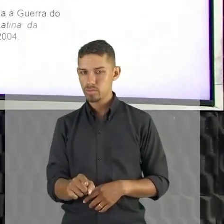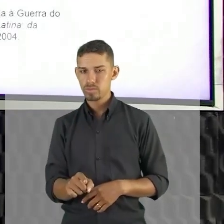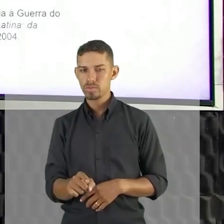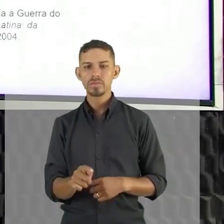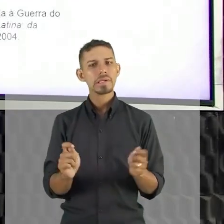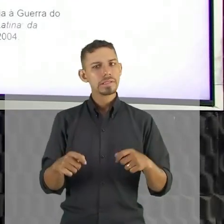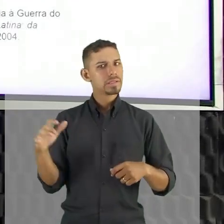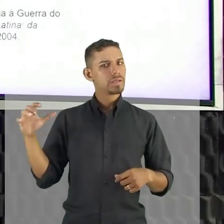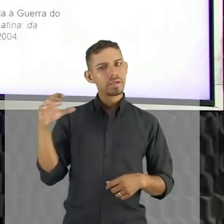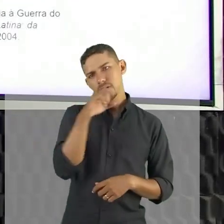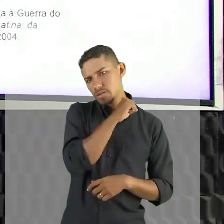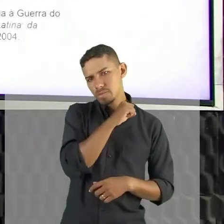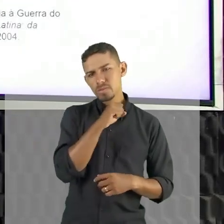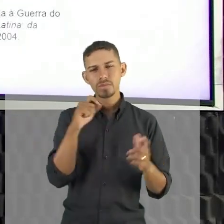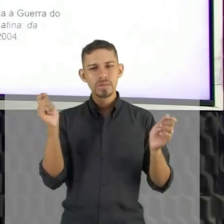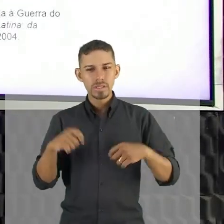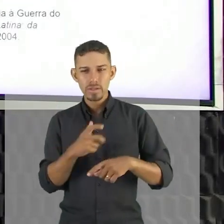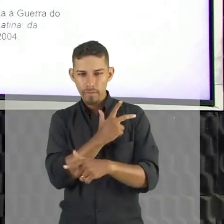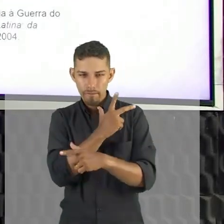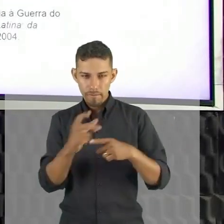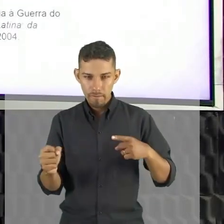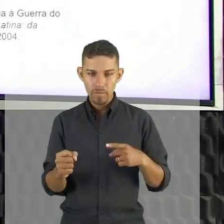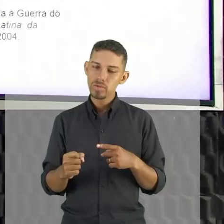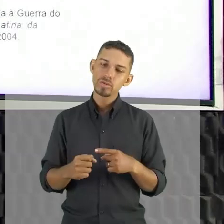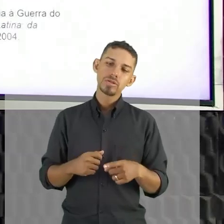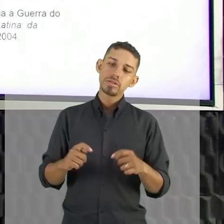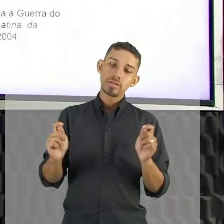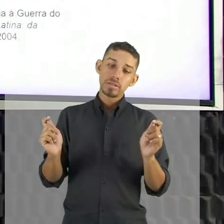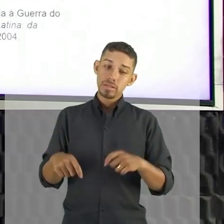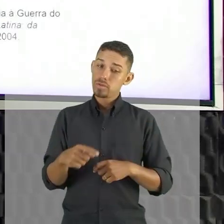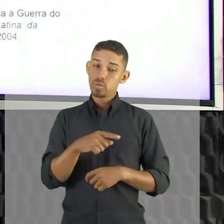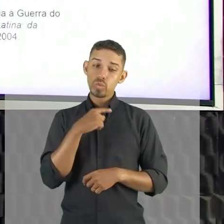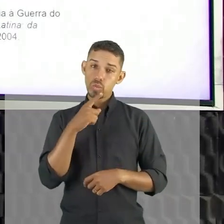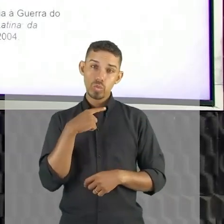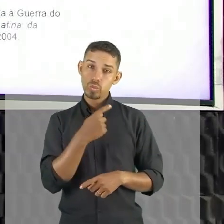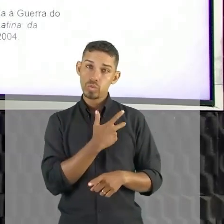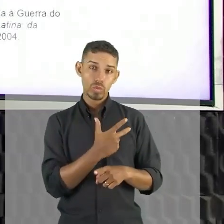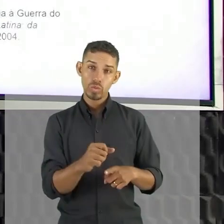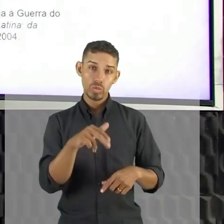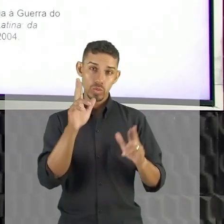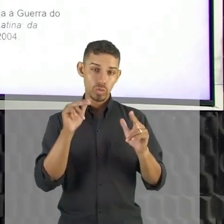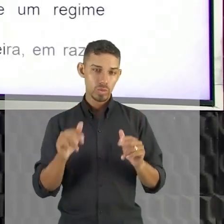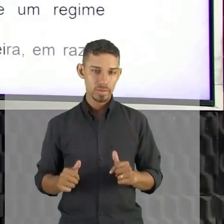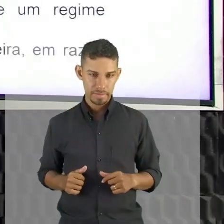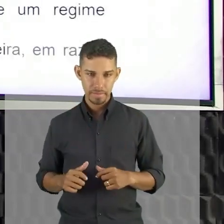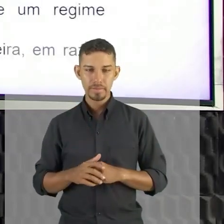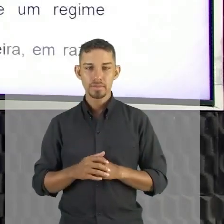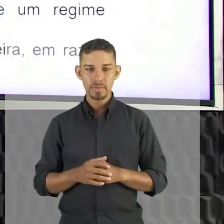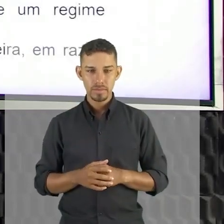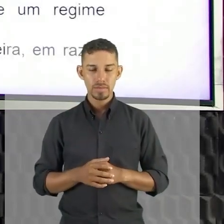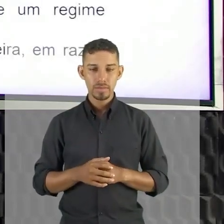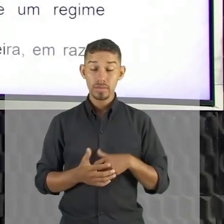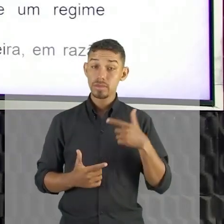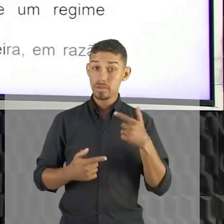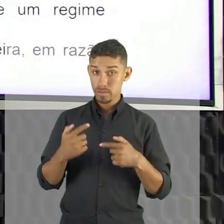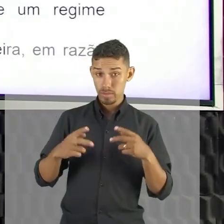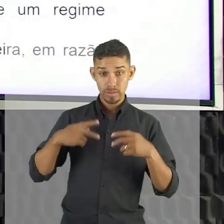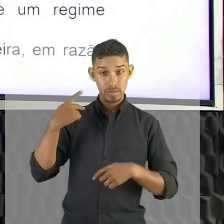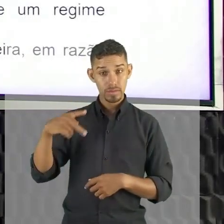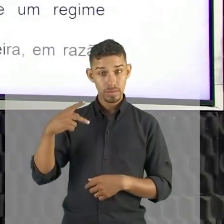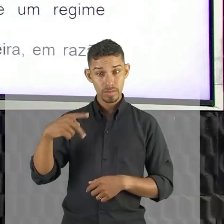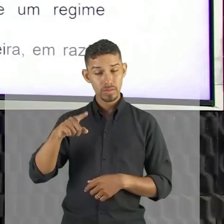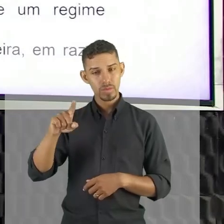se não conseguisse vencer rapidamente, provavelmente não venceria nunca. A Guerra do